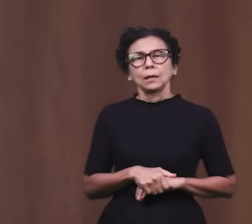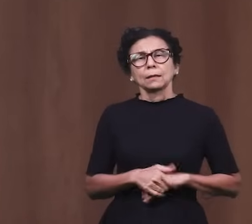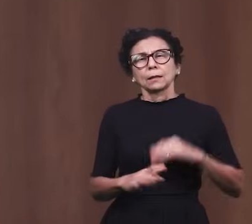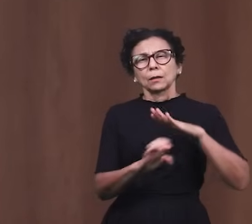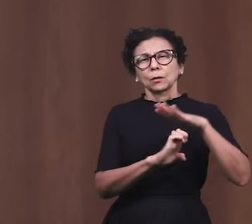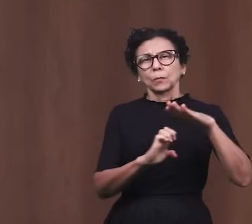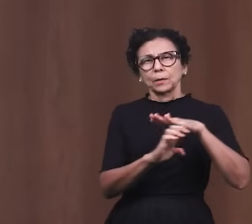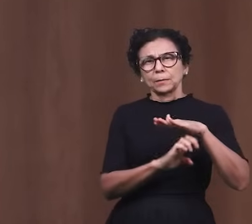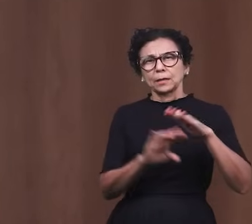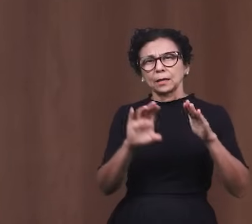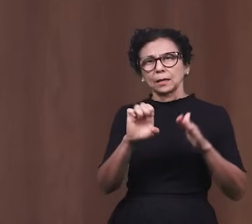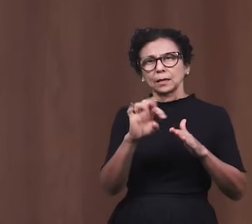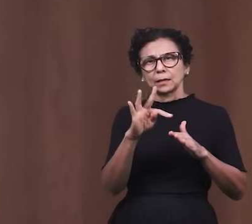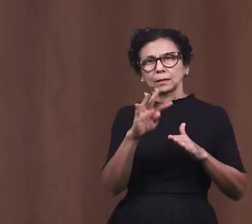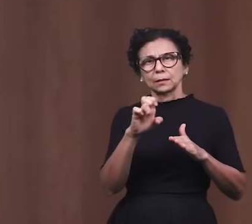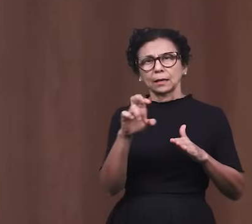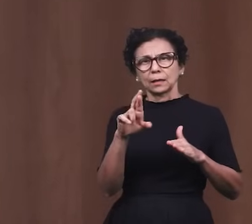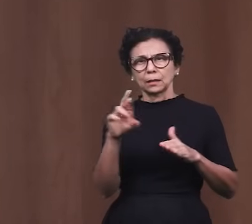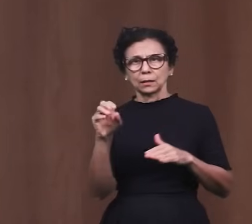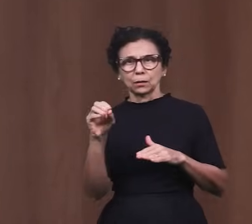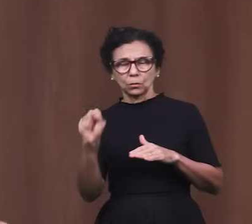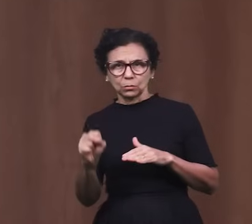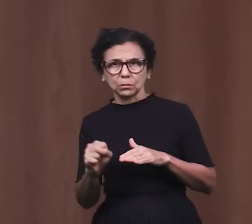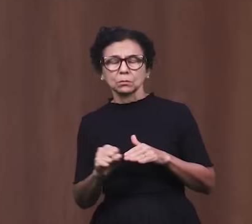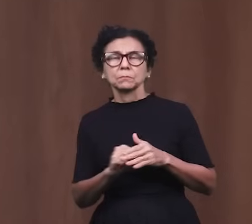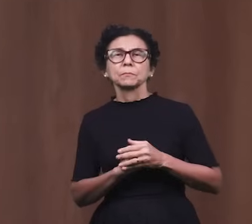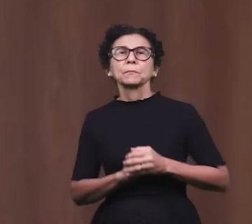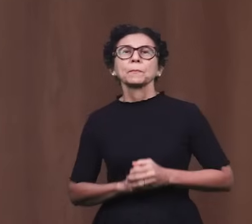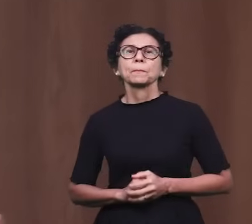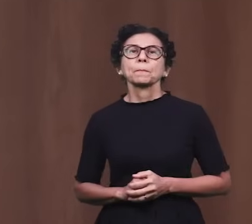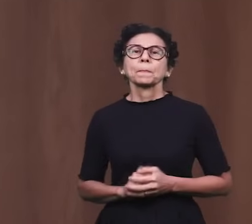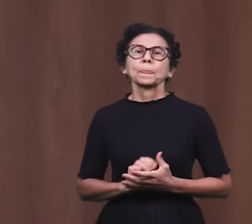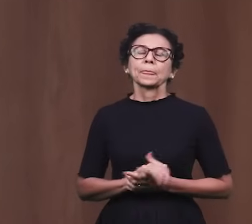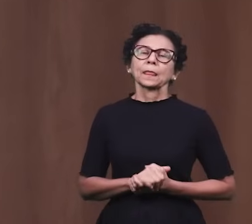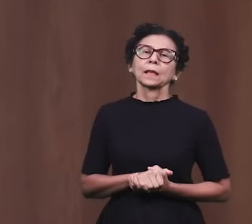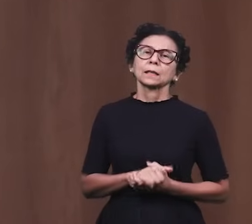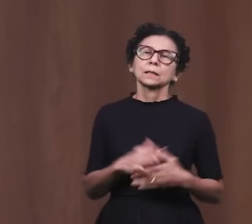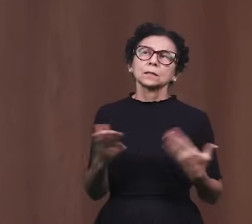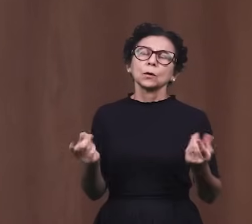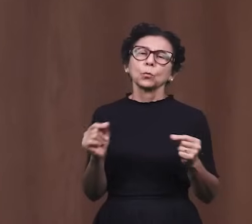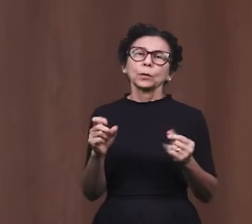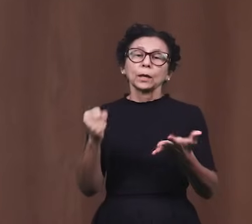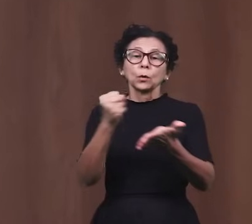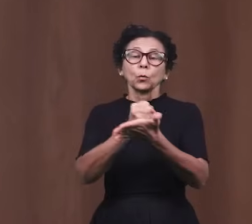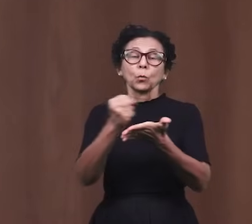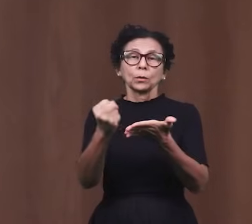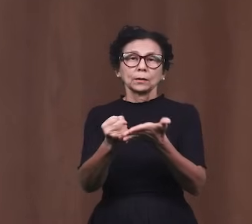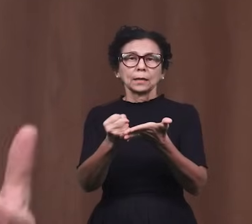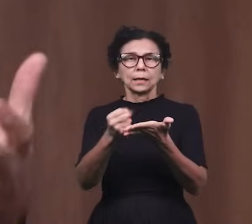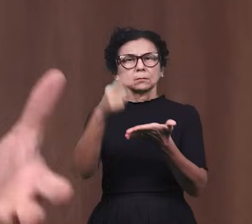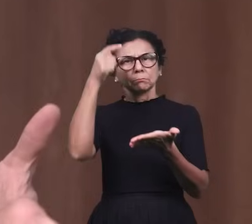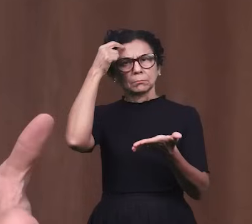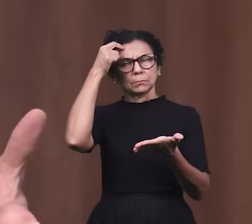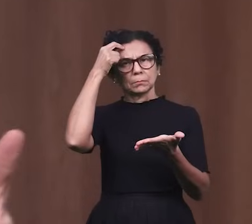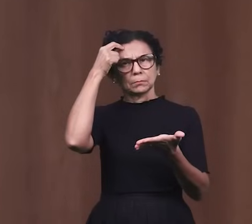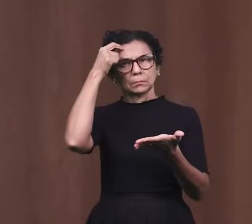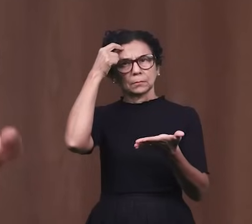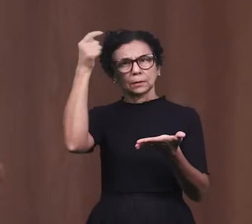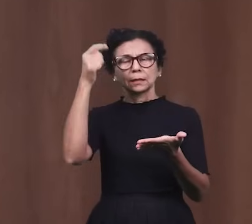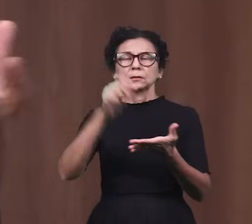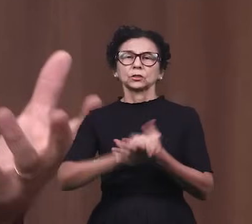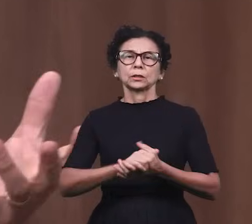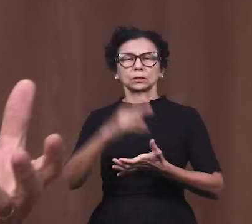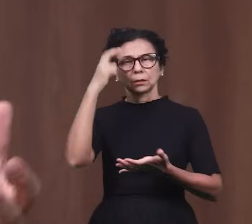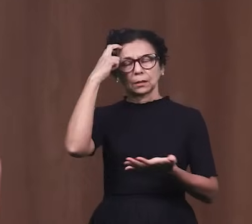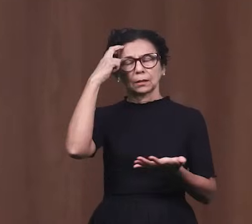ela é baseada, no caso da Ethereum, que é uma rede que vai ser bastante conhecida nos próximos anos, ela é baseada nos chamados smart contracts. São